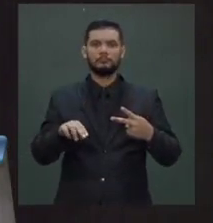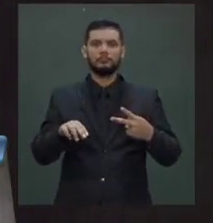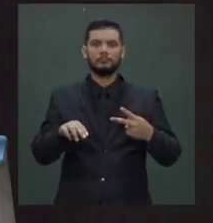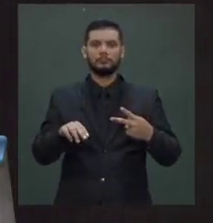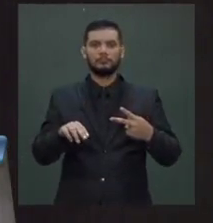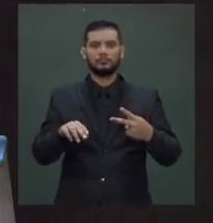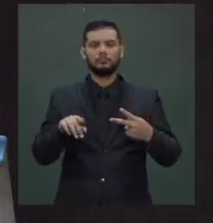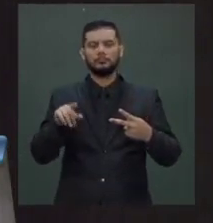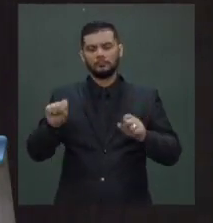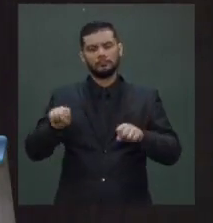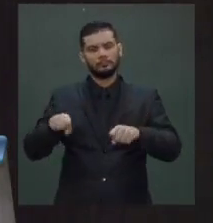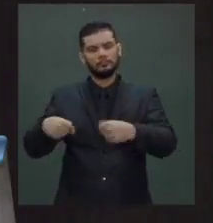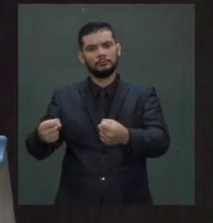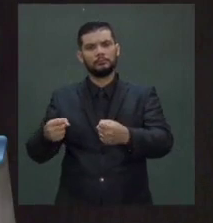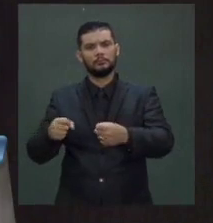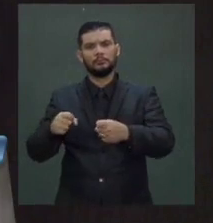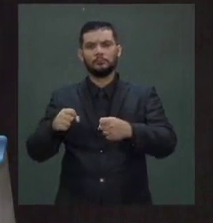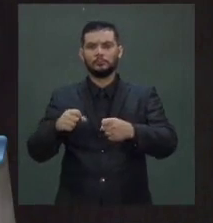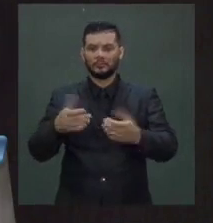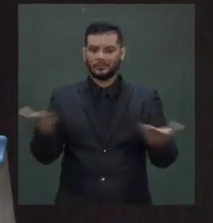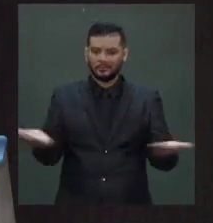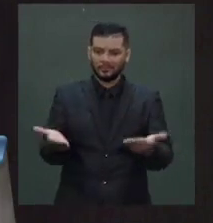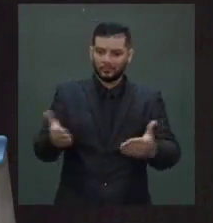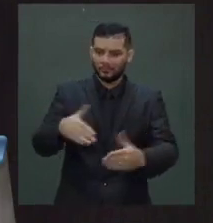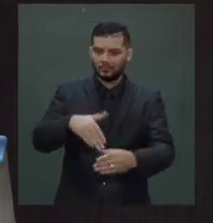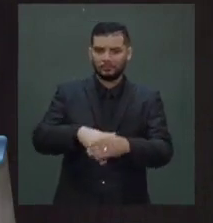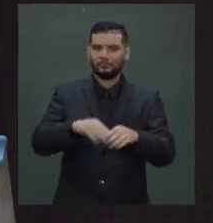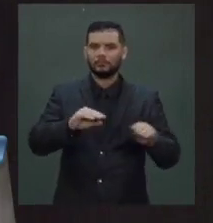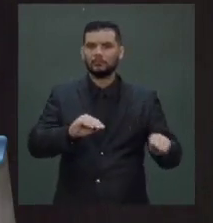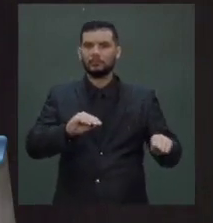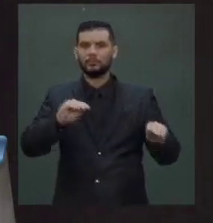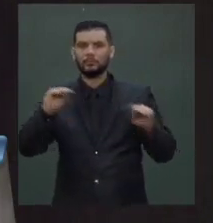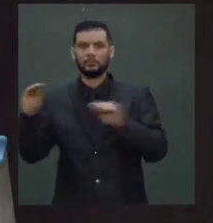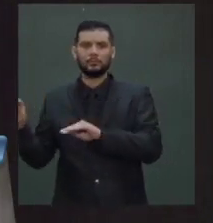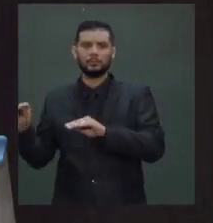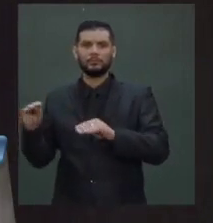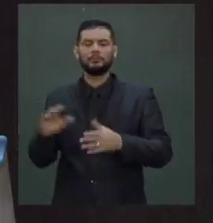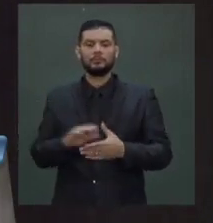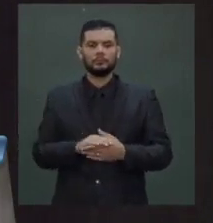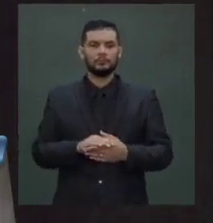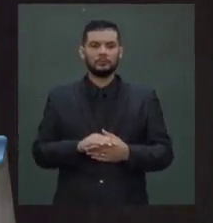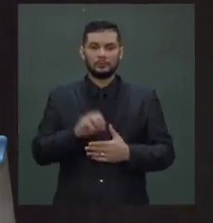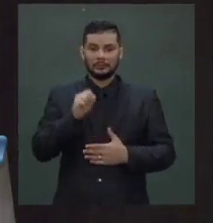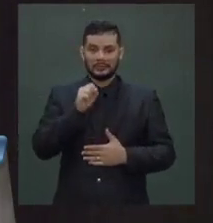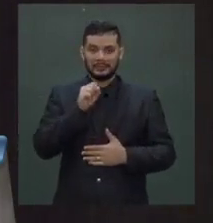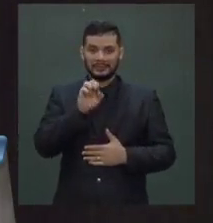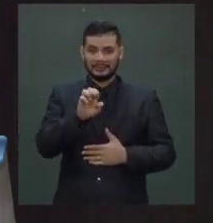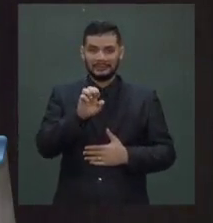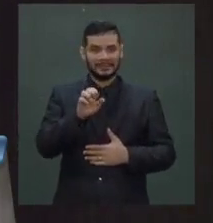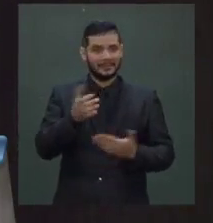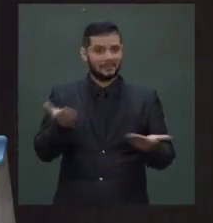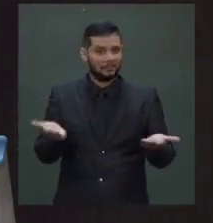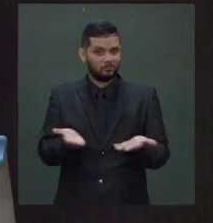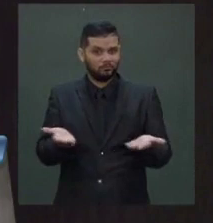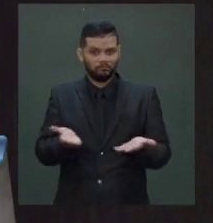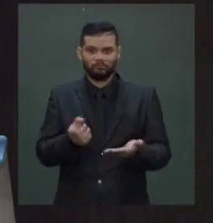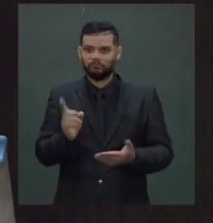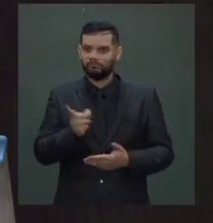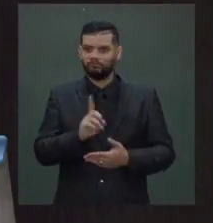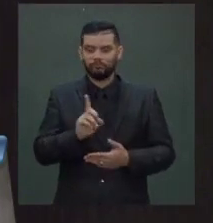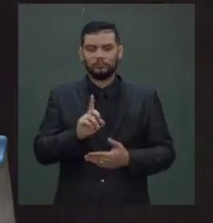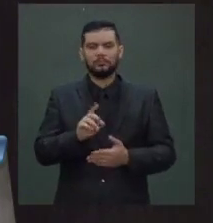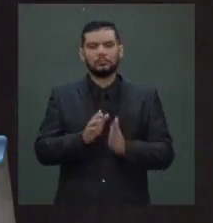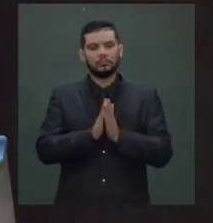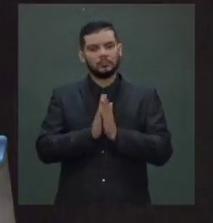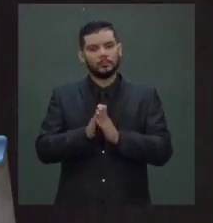façam os esforços pelo adiamento desta votação e, se não houver o adiamento, que votem contrários